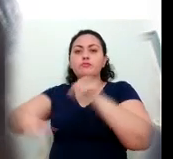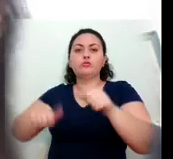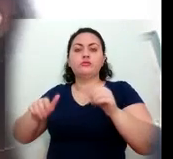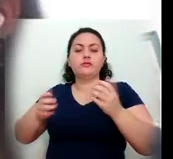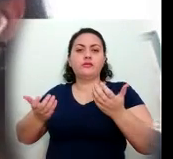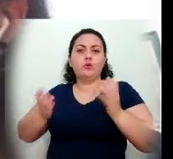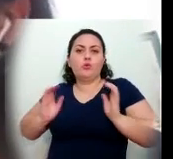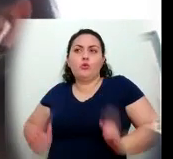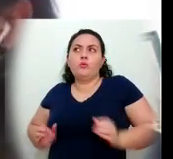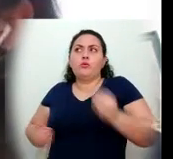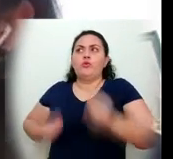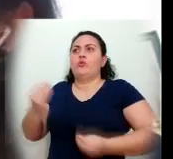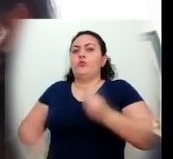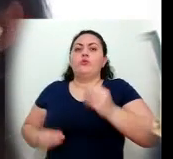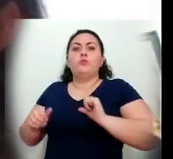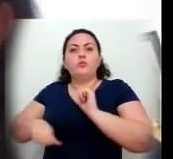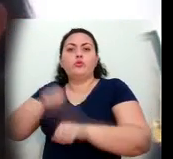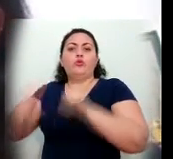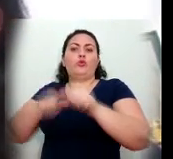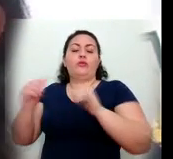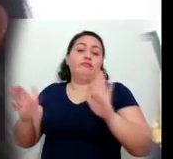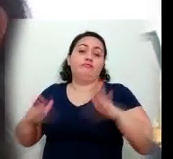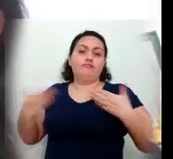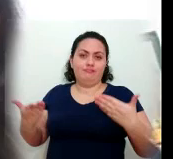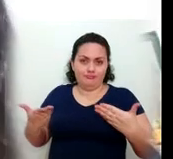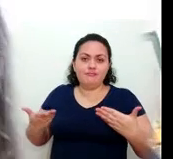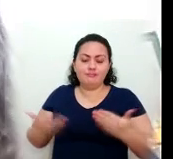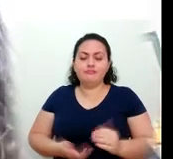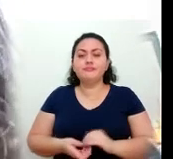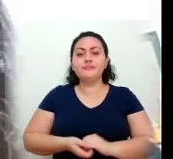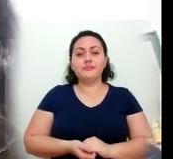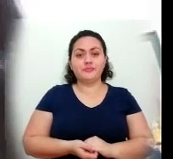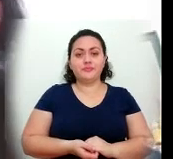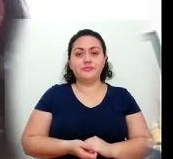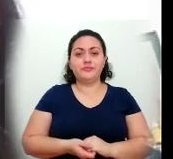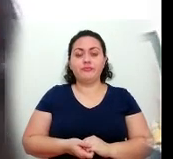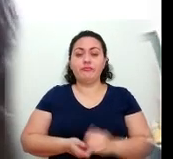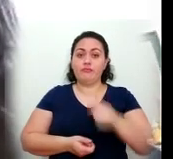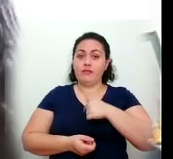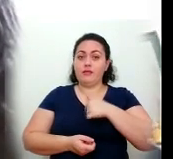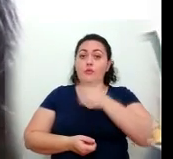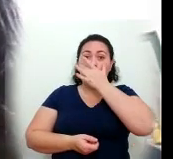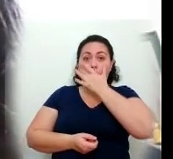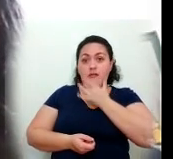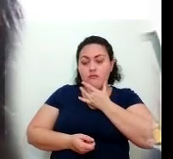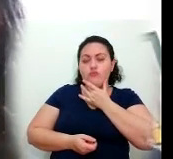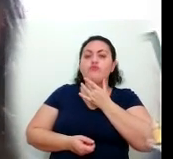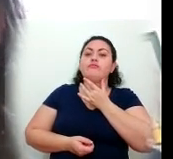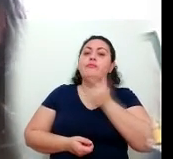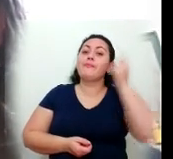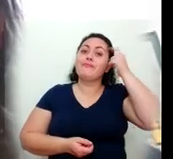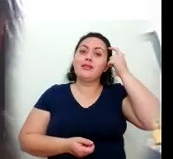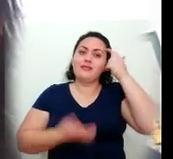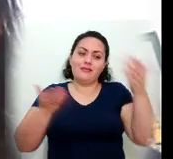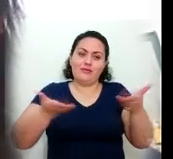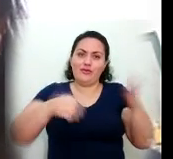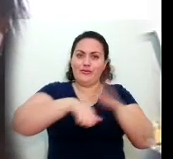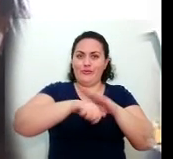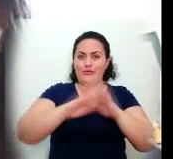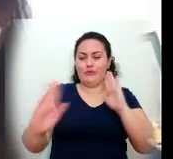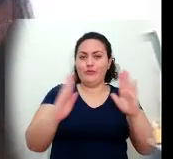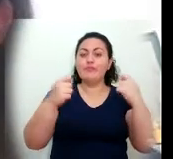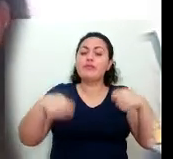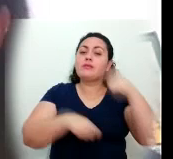comportamento, né? Sim. É, e eu acho que quando a gente pensa, né, nesse momento, a gente tem que